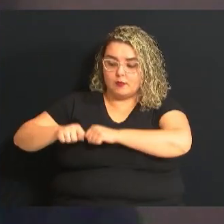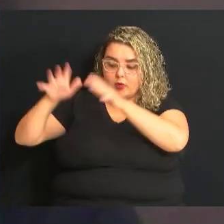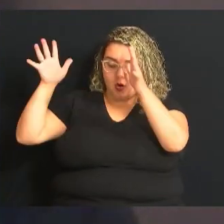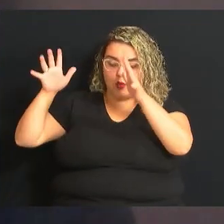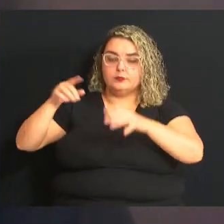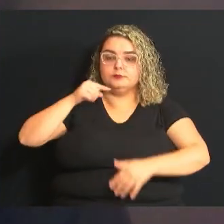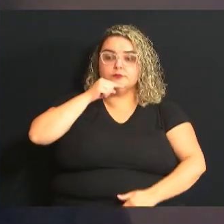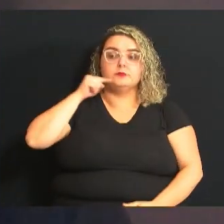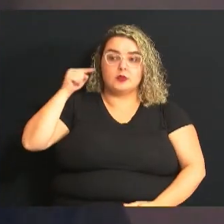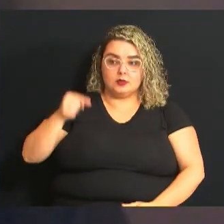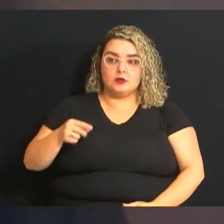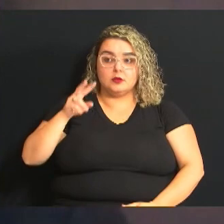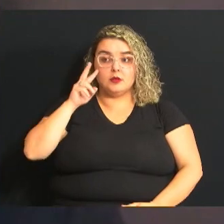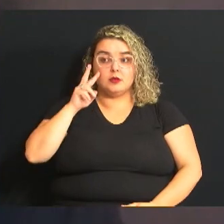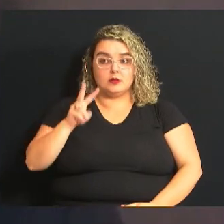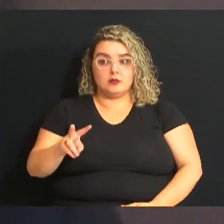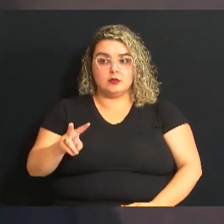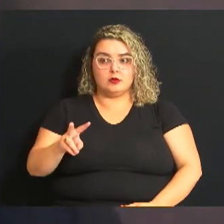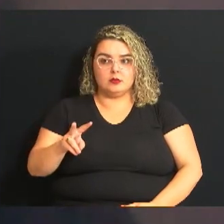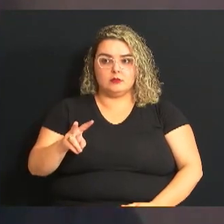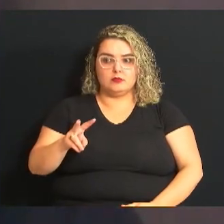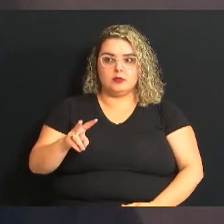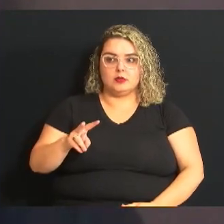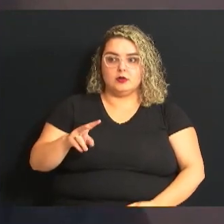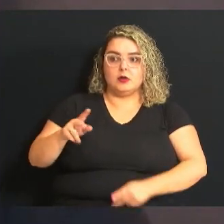né? Agora, se você mudar essa